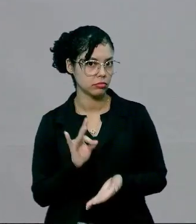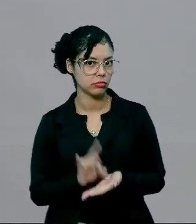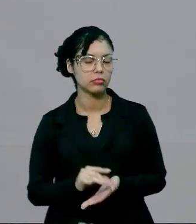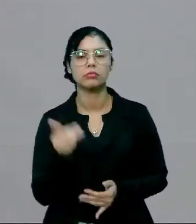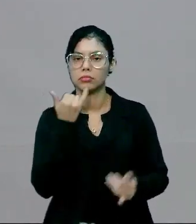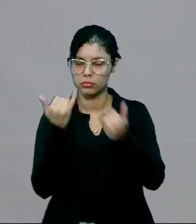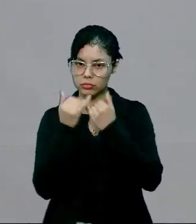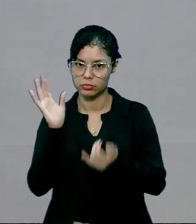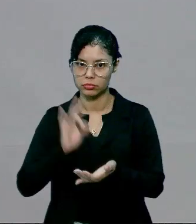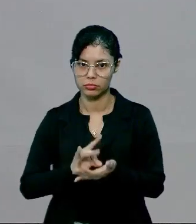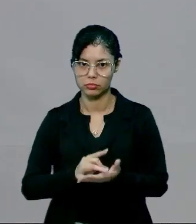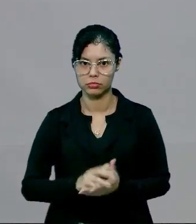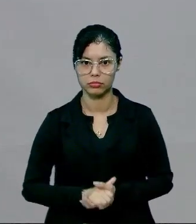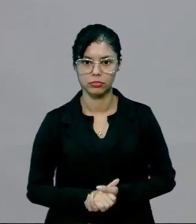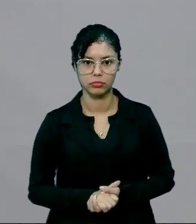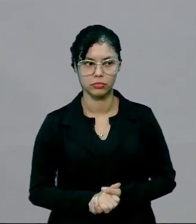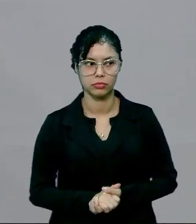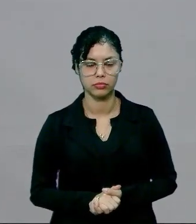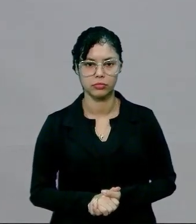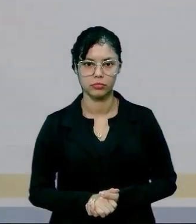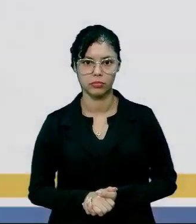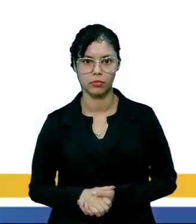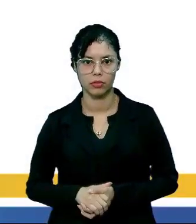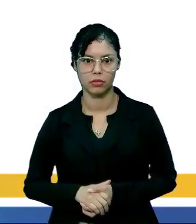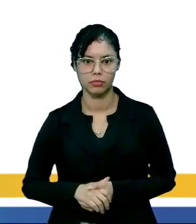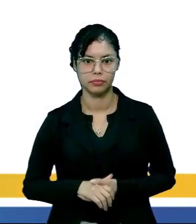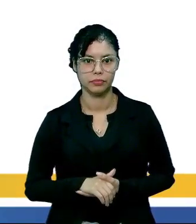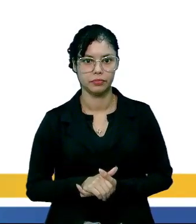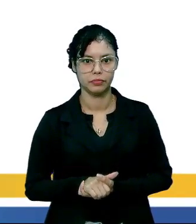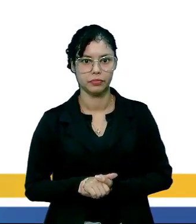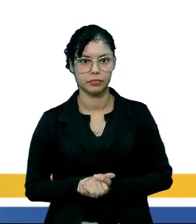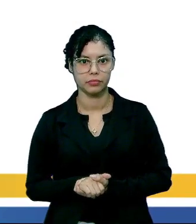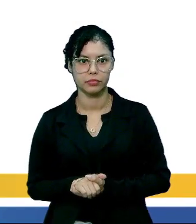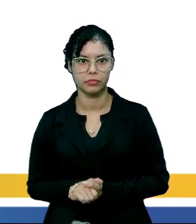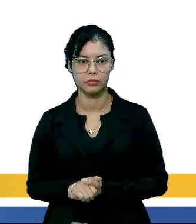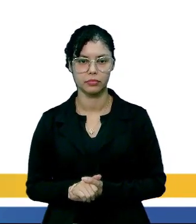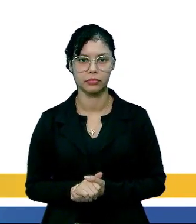a informação é verdadeira, ok? Vamos continuar.